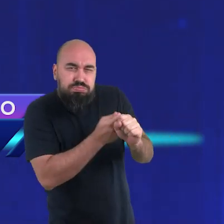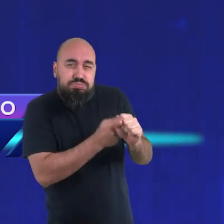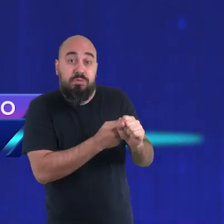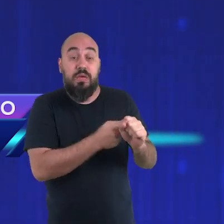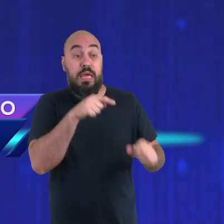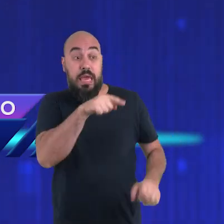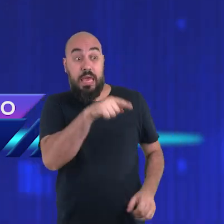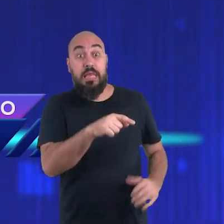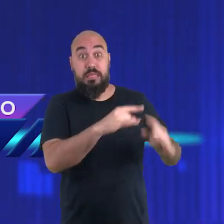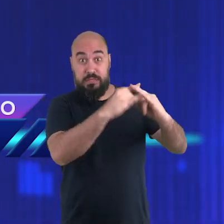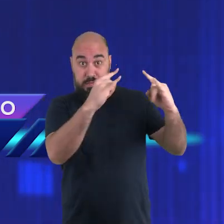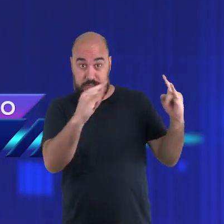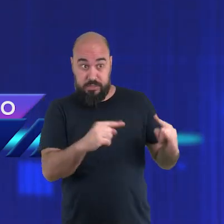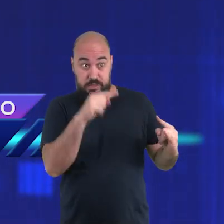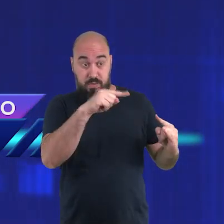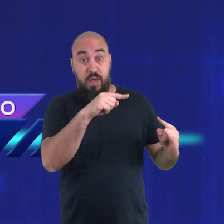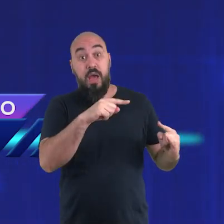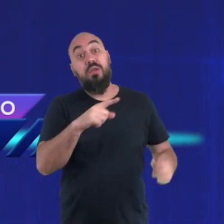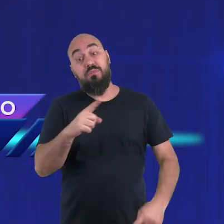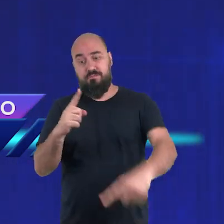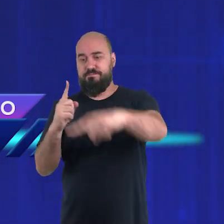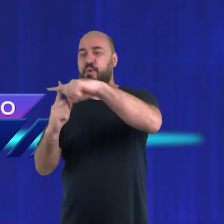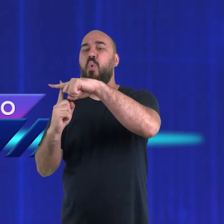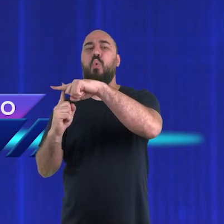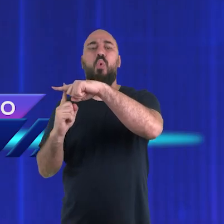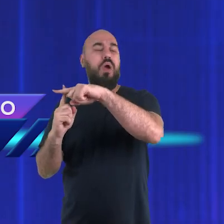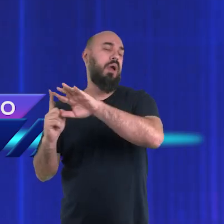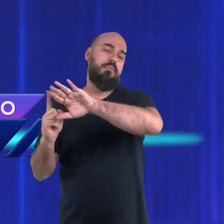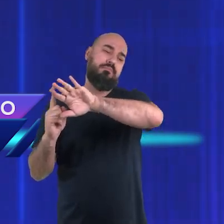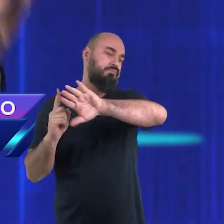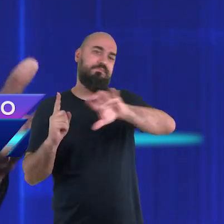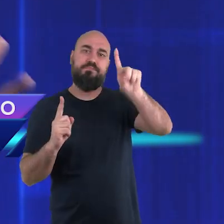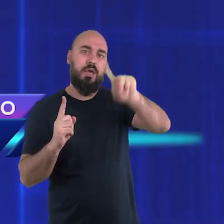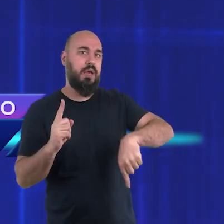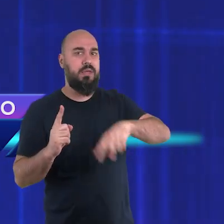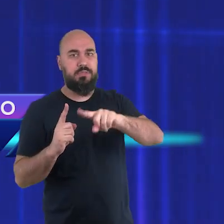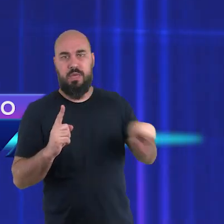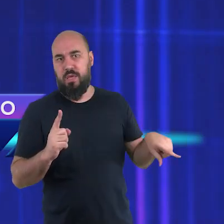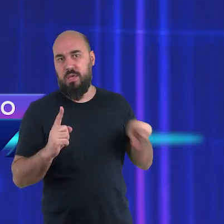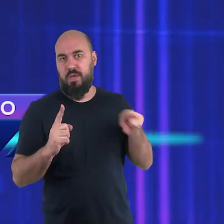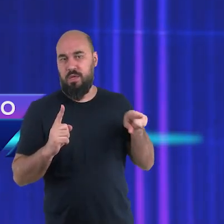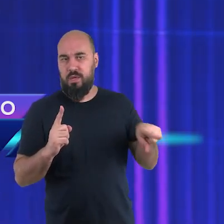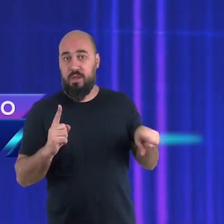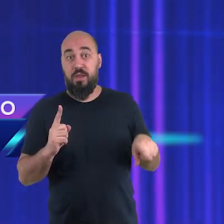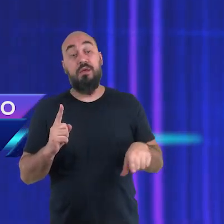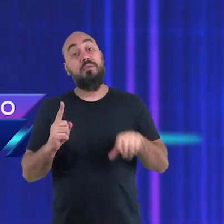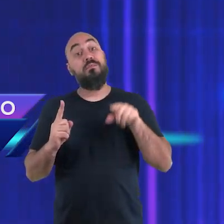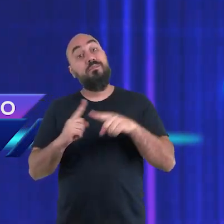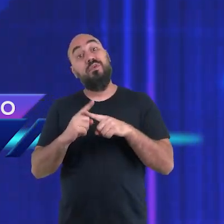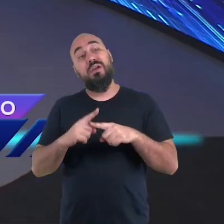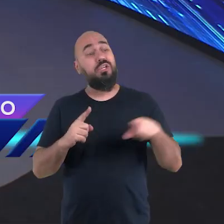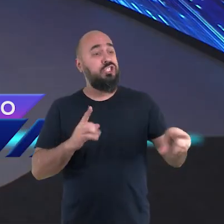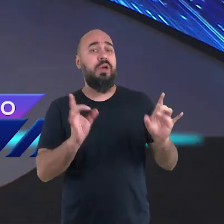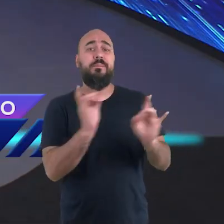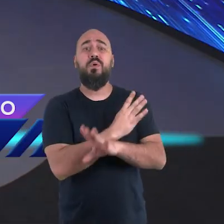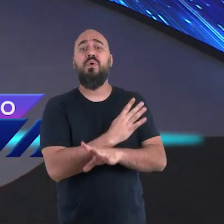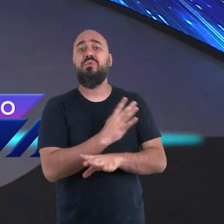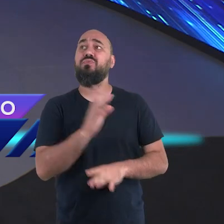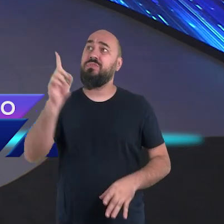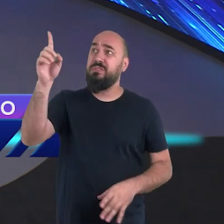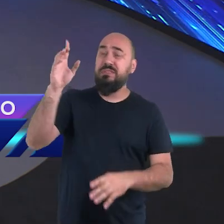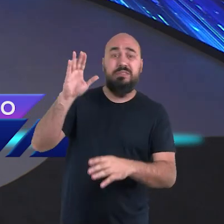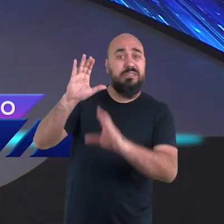Jesus cumpriu tudo o que aquele santuário da terra tinha para oferecer à humanidade. Em outras